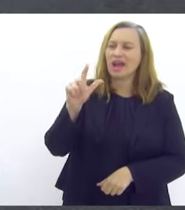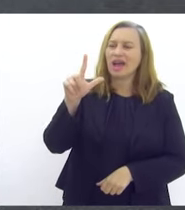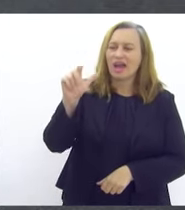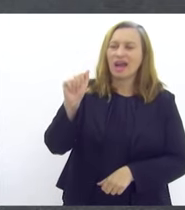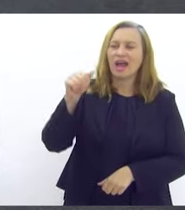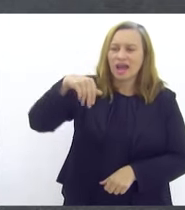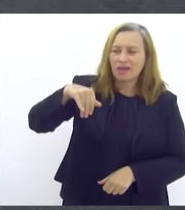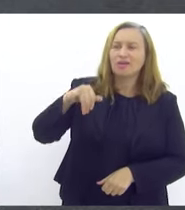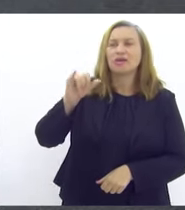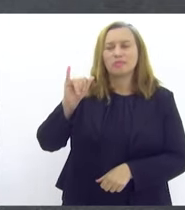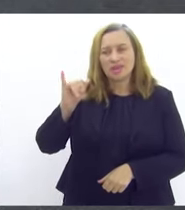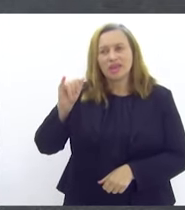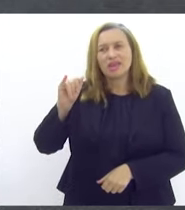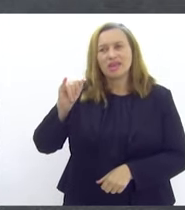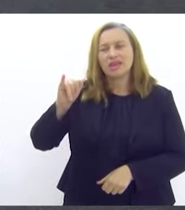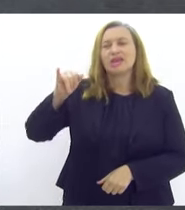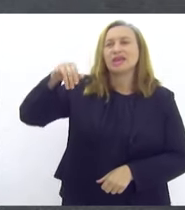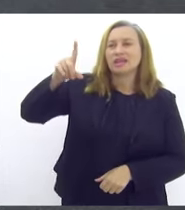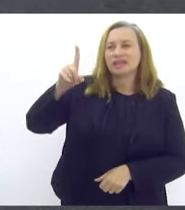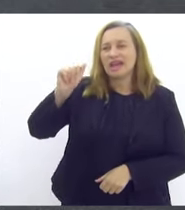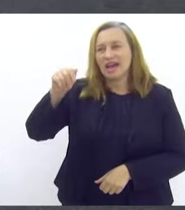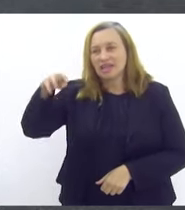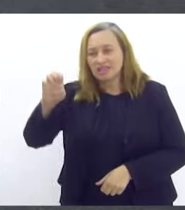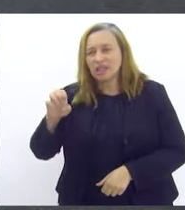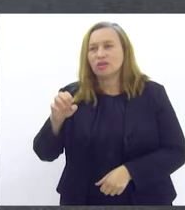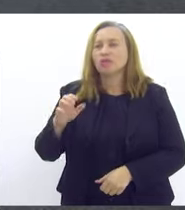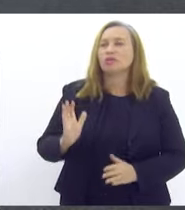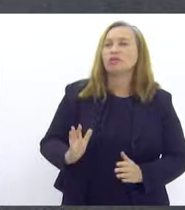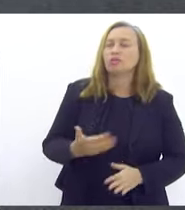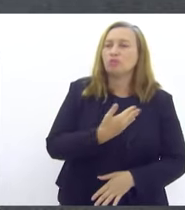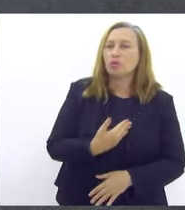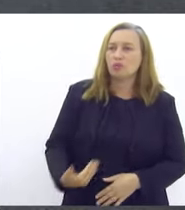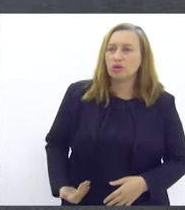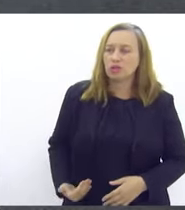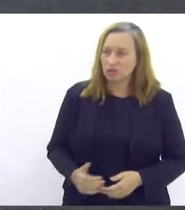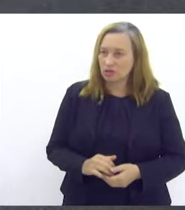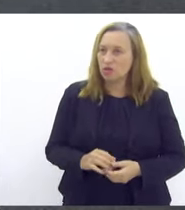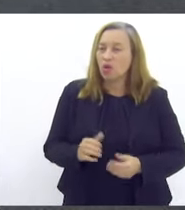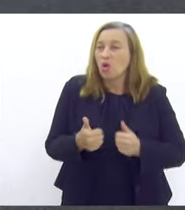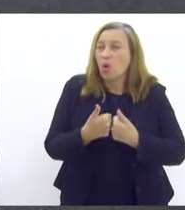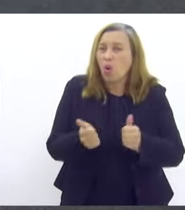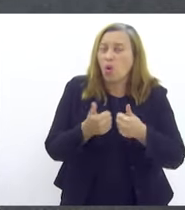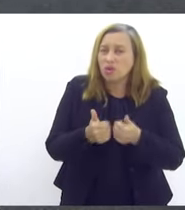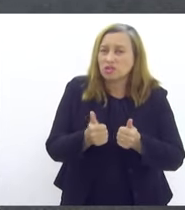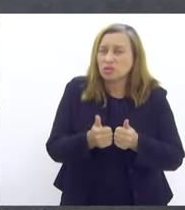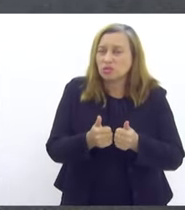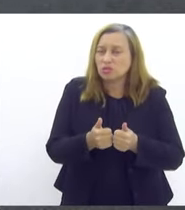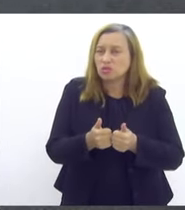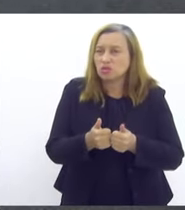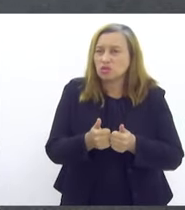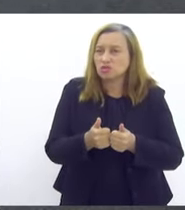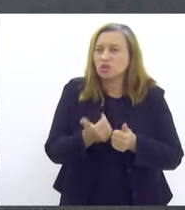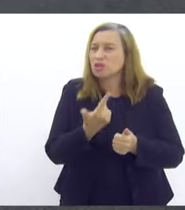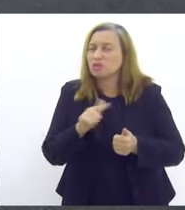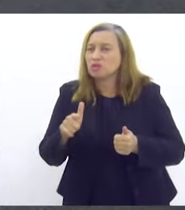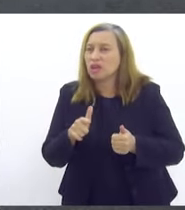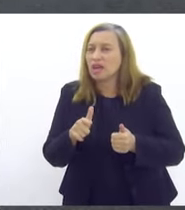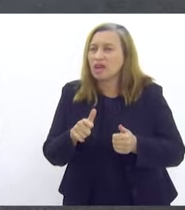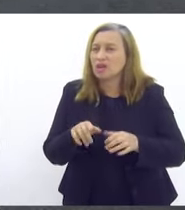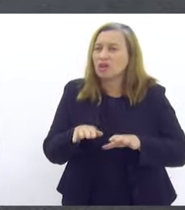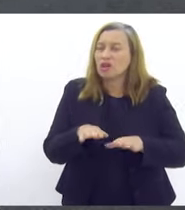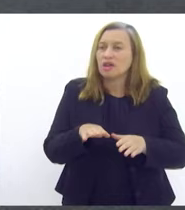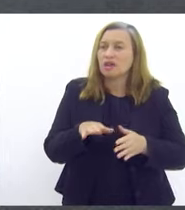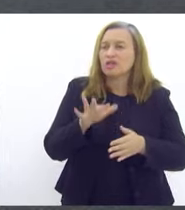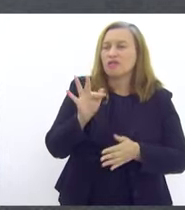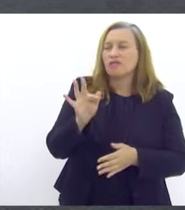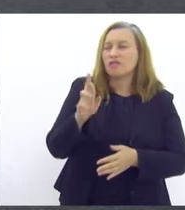público de Petrópolis está sendo marcado por carros pegando fogo, por ônibus sem freio, por rodoviários com salário atrasado e